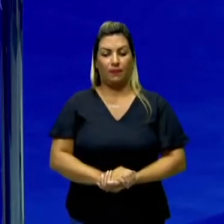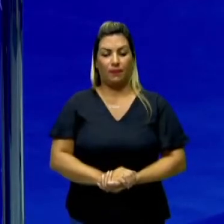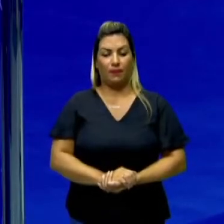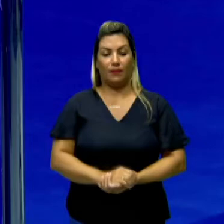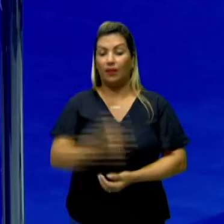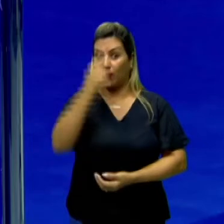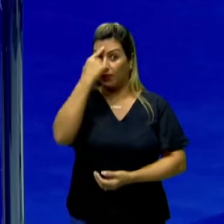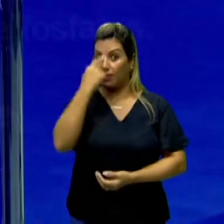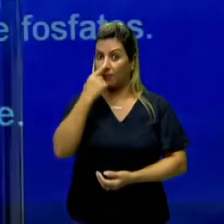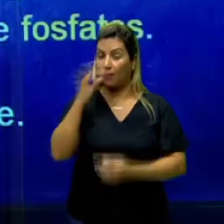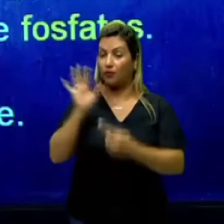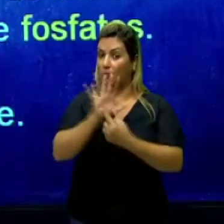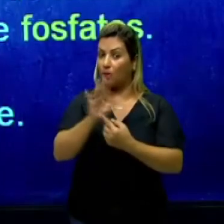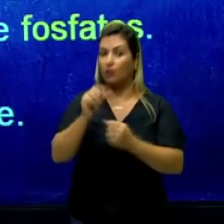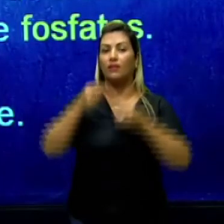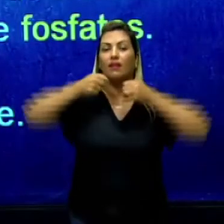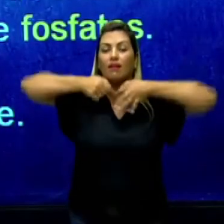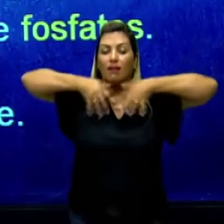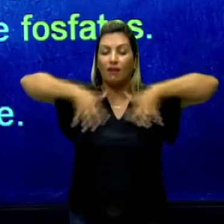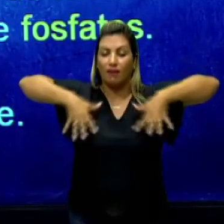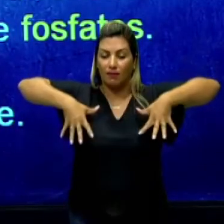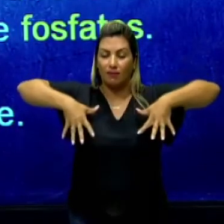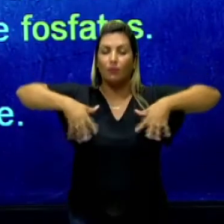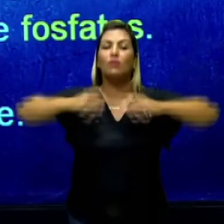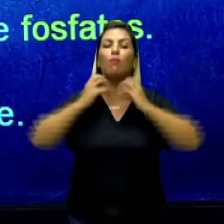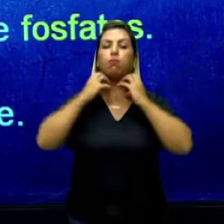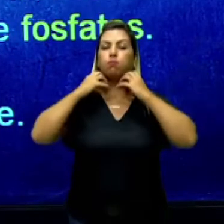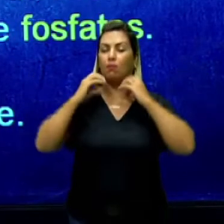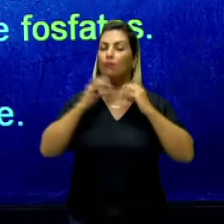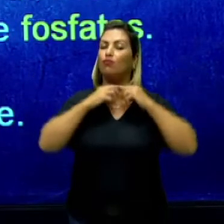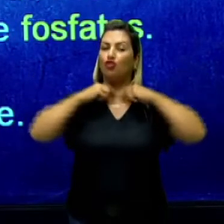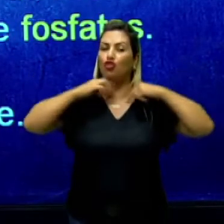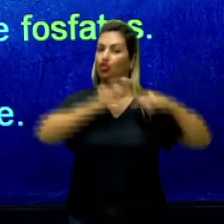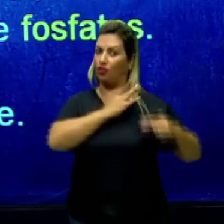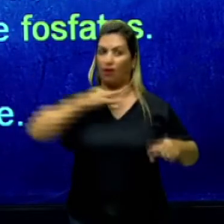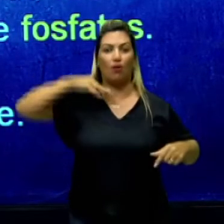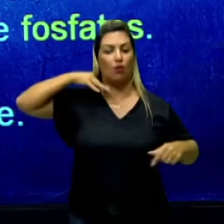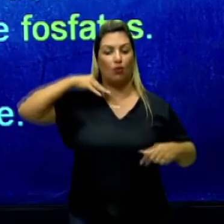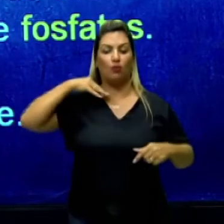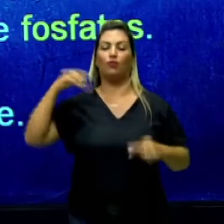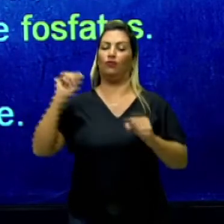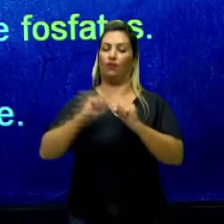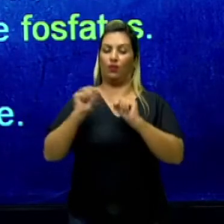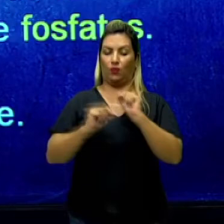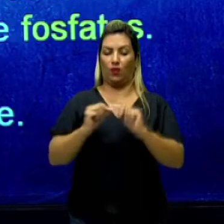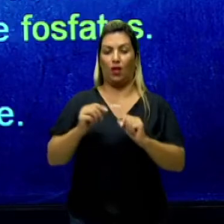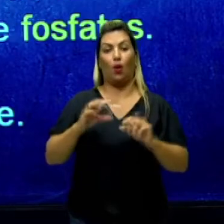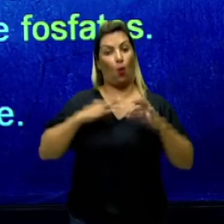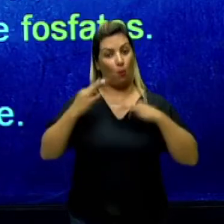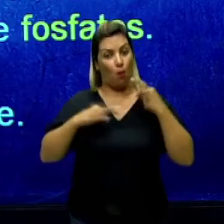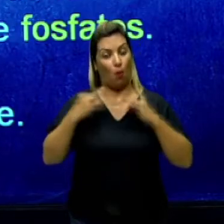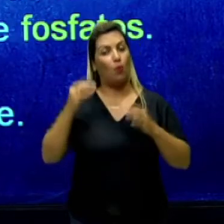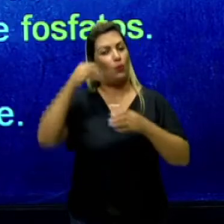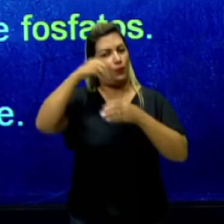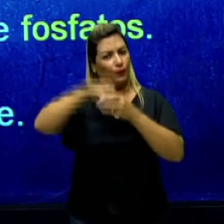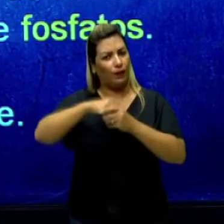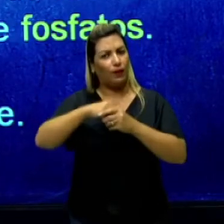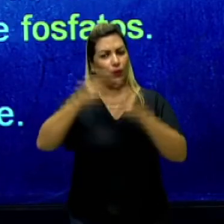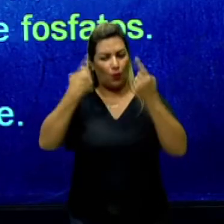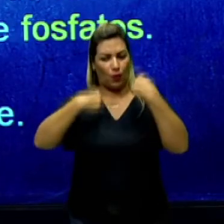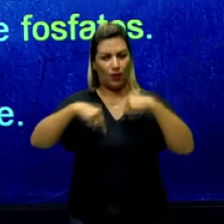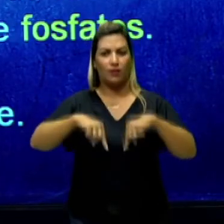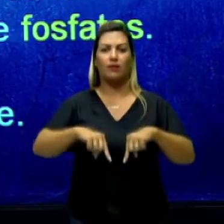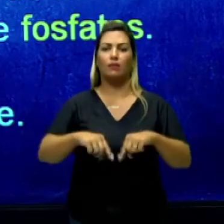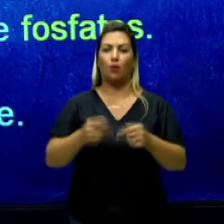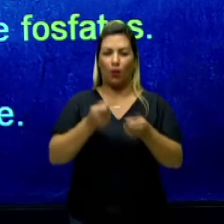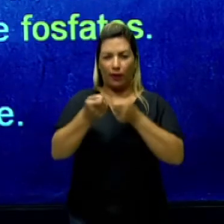essa imagenzinha agora falando das glândulas paratireoides, elas produzem o paratormônio, que atua no organismo de modo a auxiliar